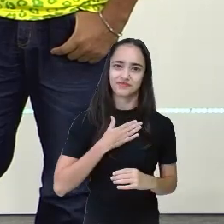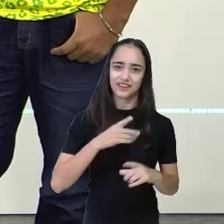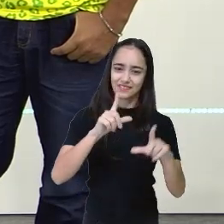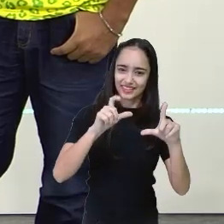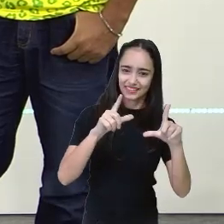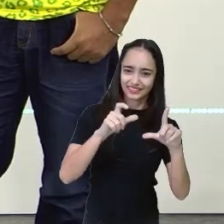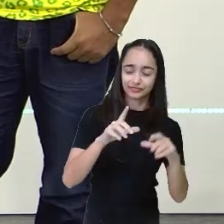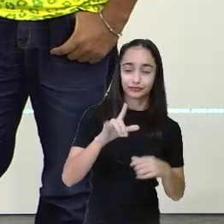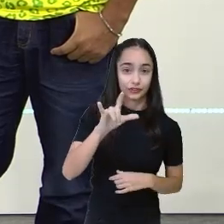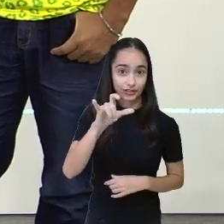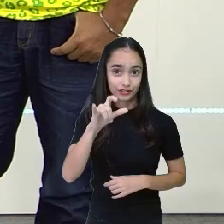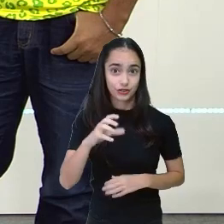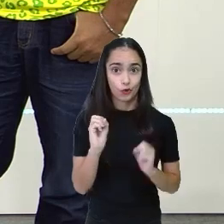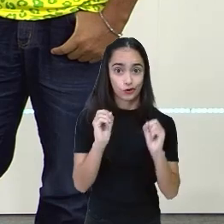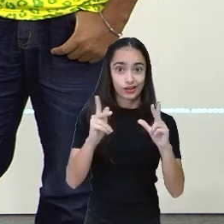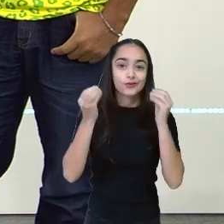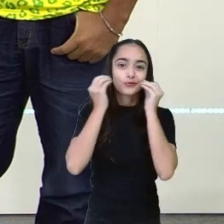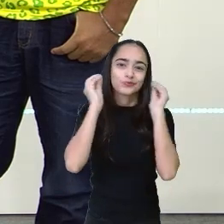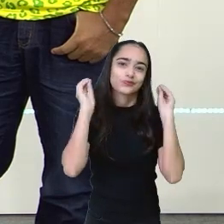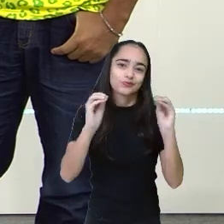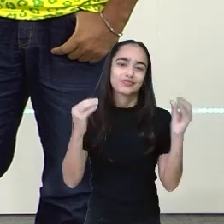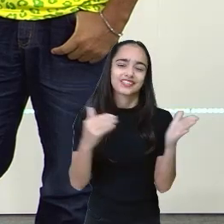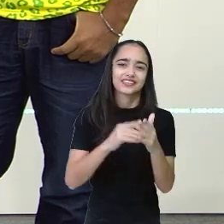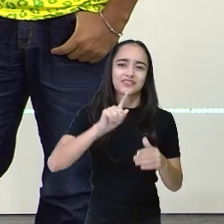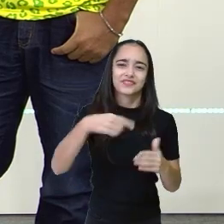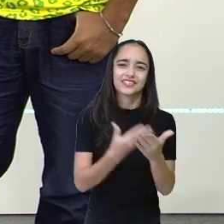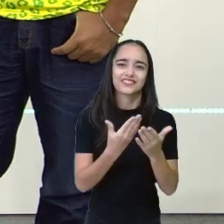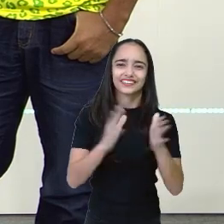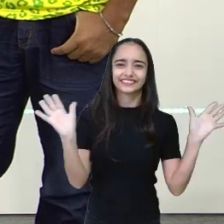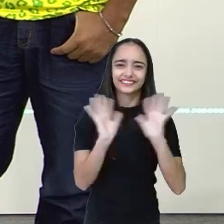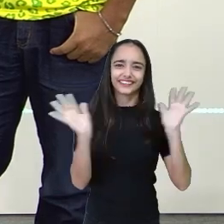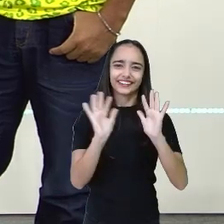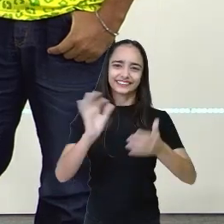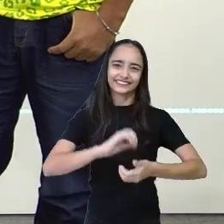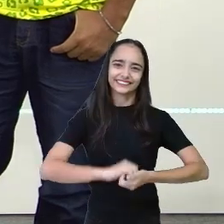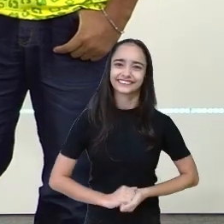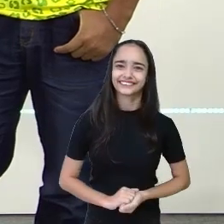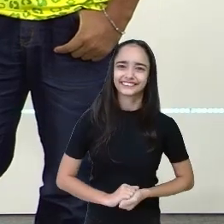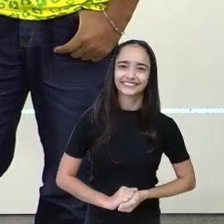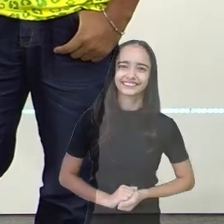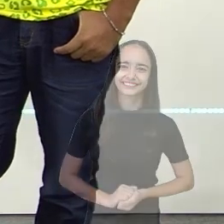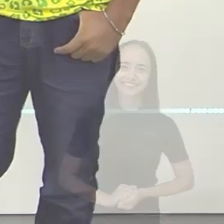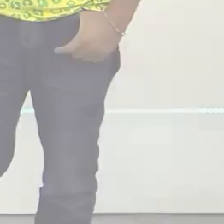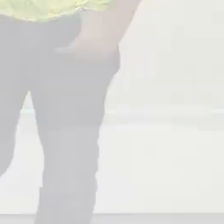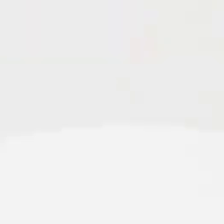tá bom? Espero que vocês tenham gostado. Um beijão. Não saiam daí porque tem muito mais. Tchau, tchau.